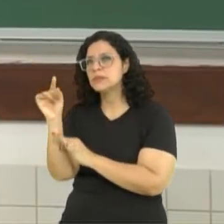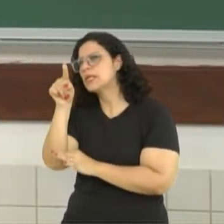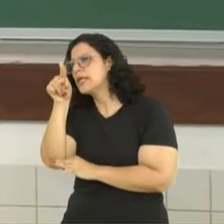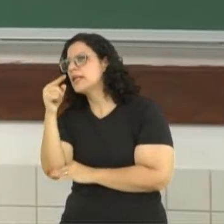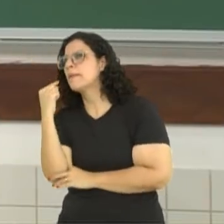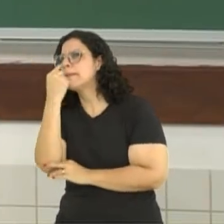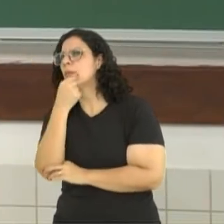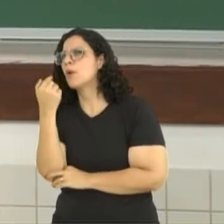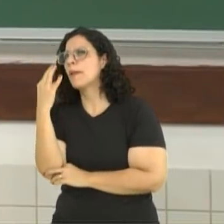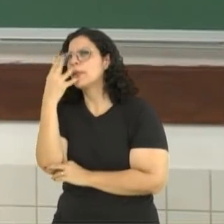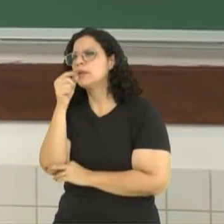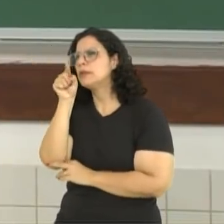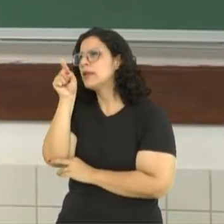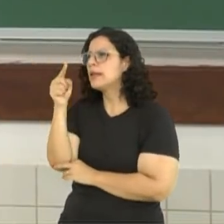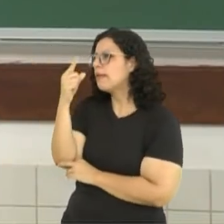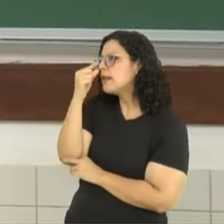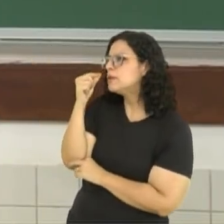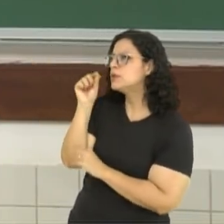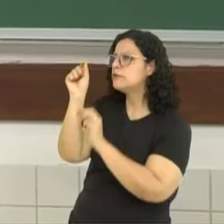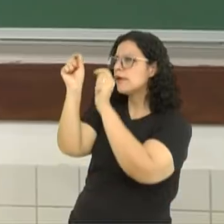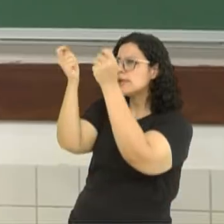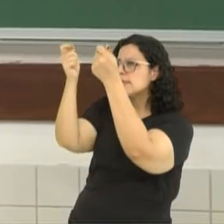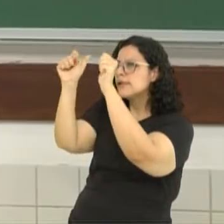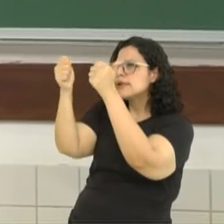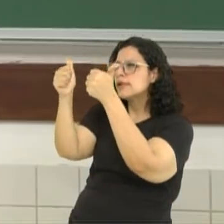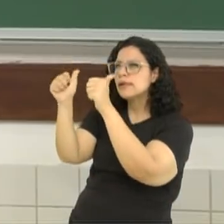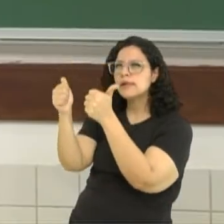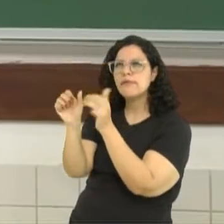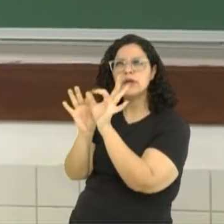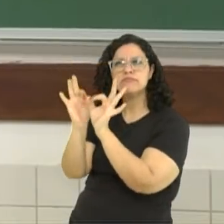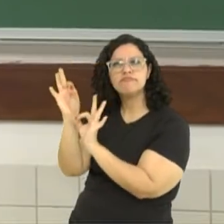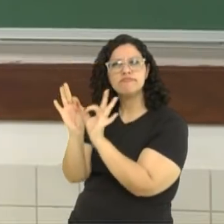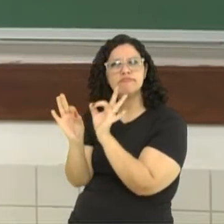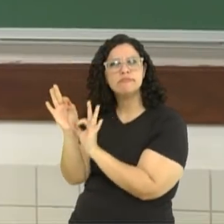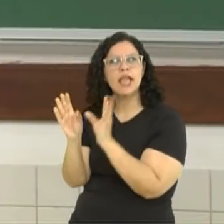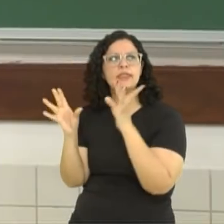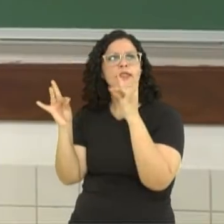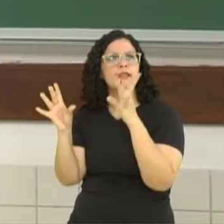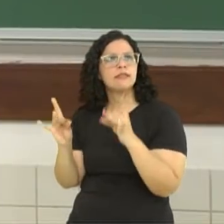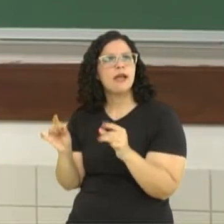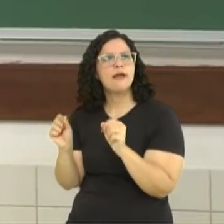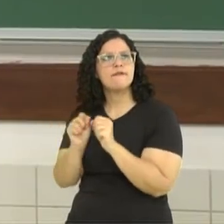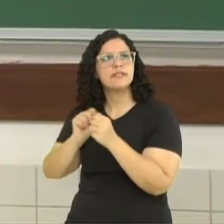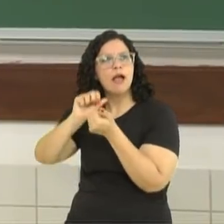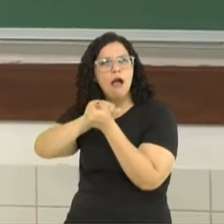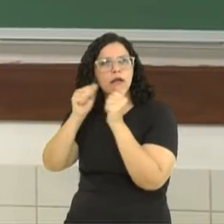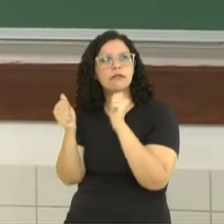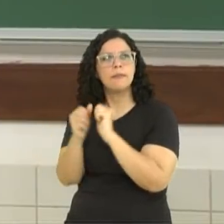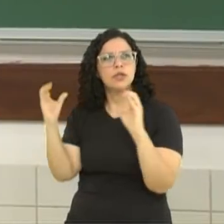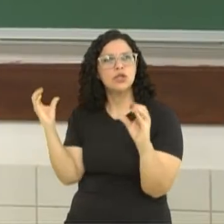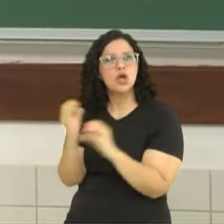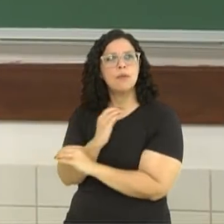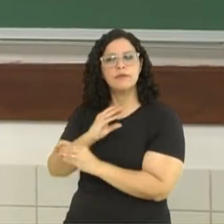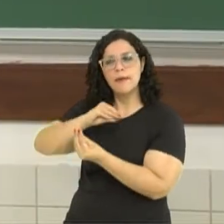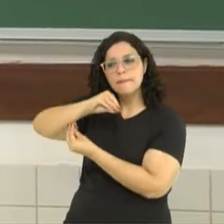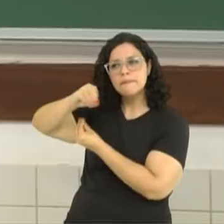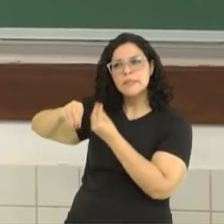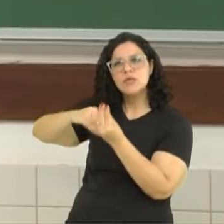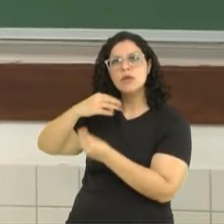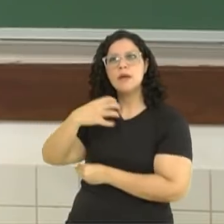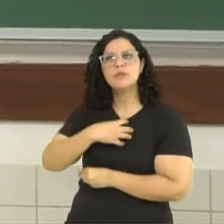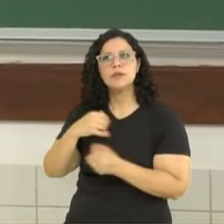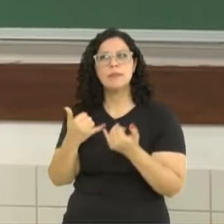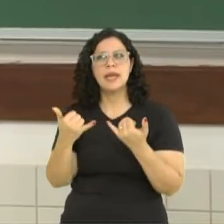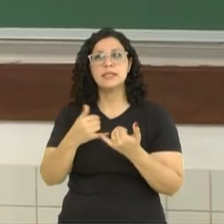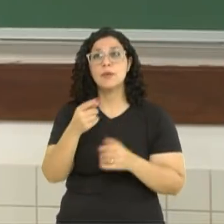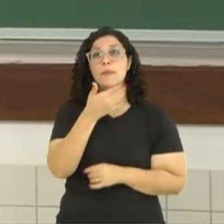uma escultura. Então ele não fazia uma coisa literal do que ele estava vendo. Ele estilizava ou fazia. Ele fazia uma coisa completa, mas uma mistura, tipo um Frankenstein.